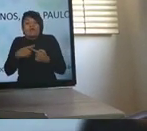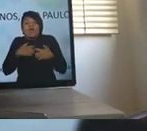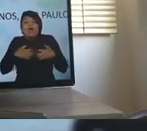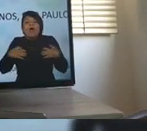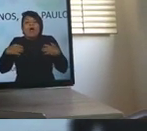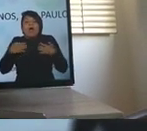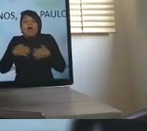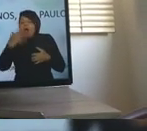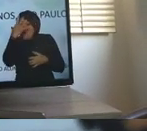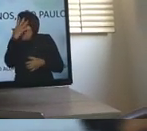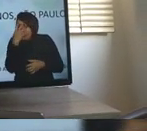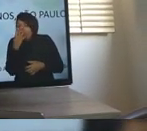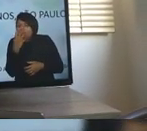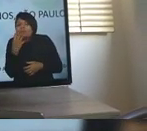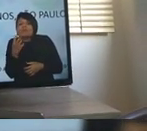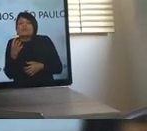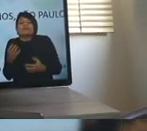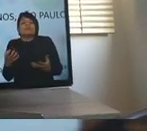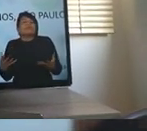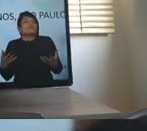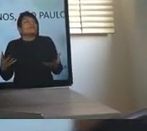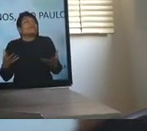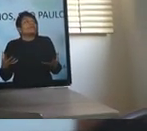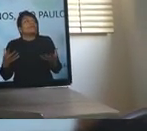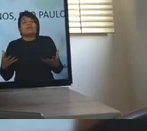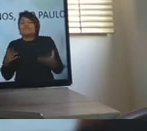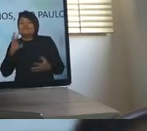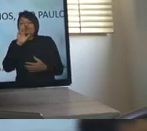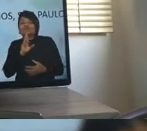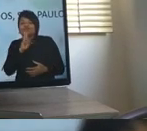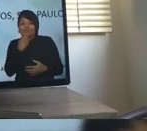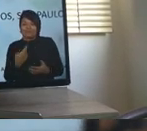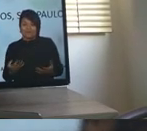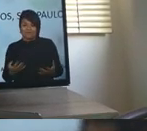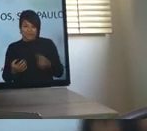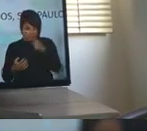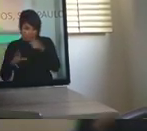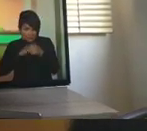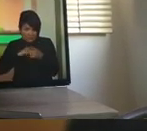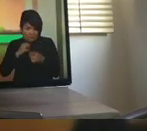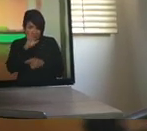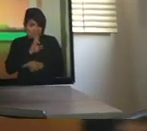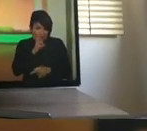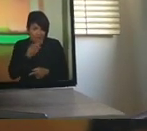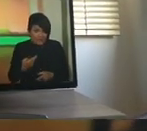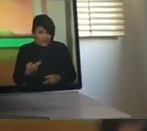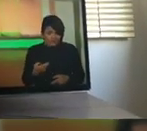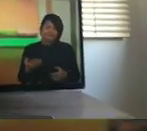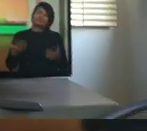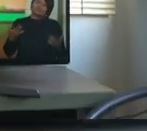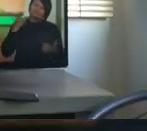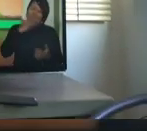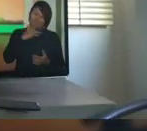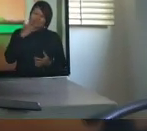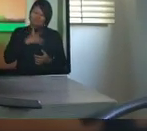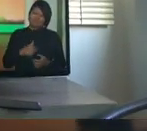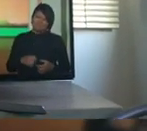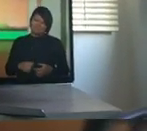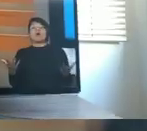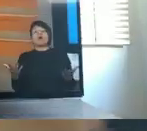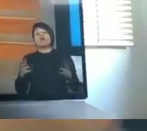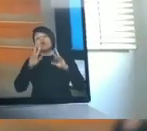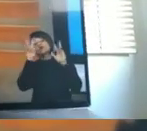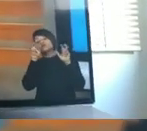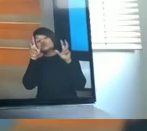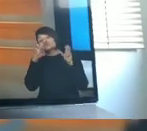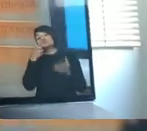por sorvete. Gente, eu amo sorvete. Vocês gostam de sorvete, pessoal? Que delícia, né? Agora, imagina